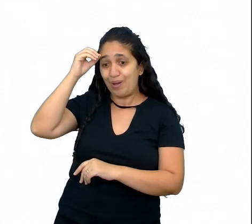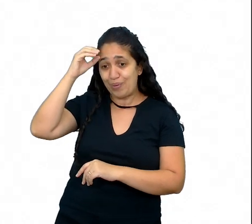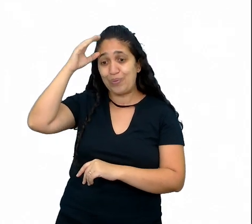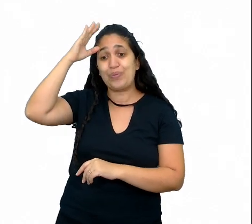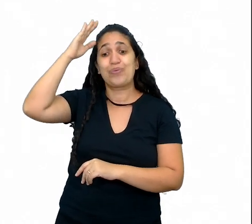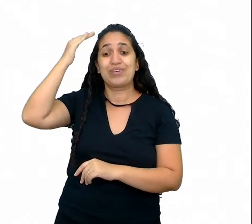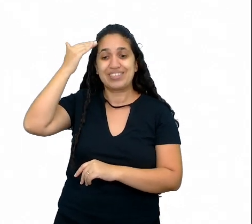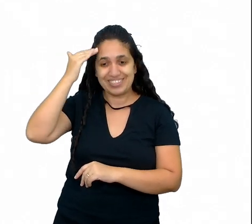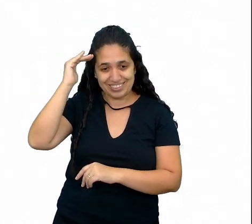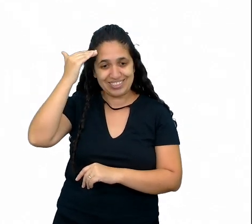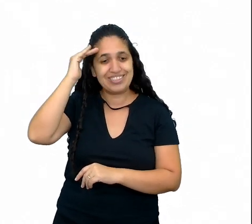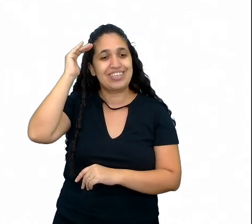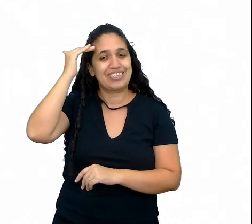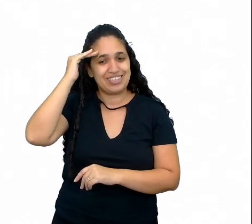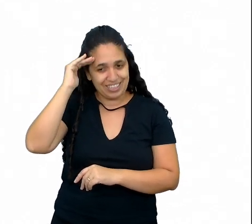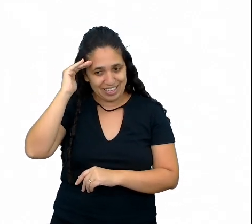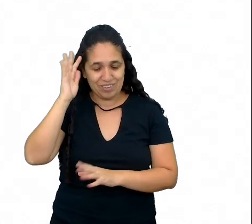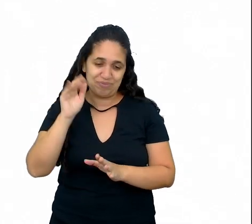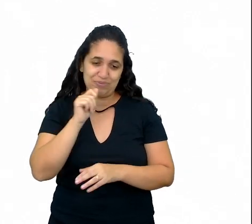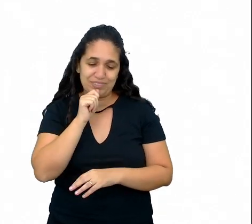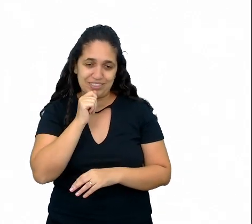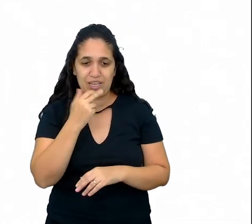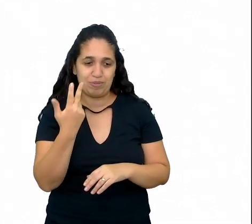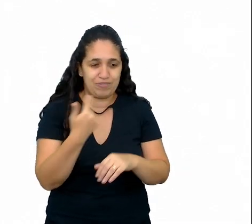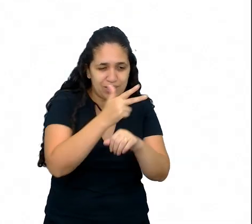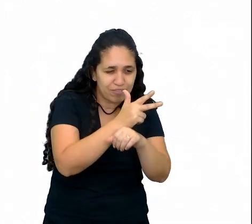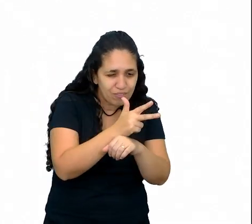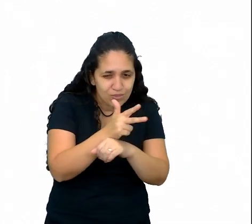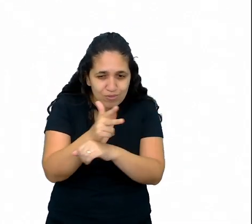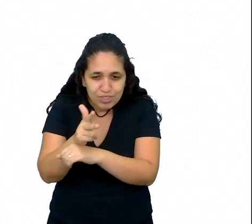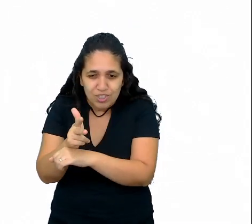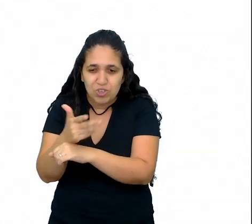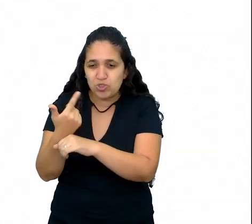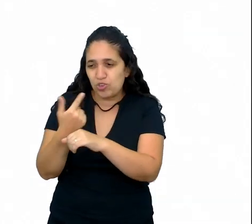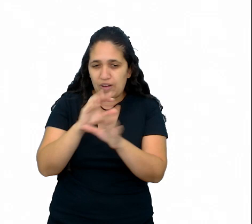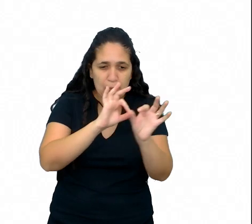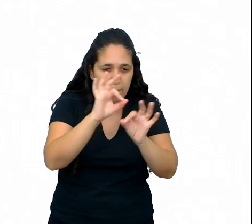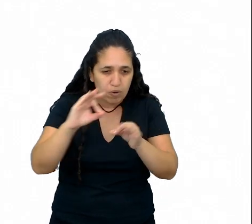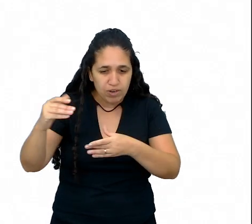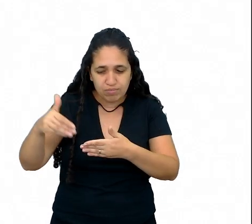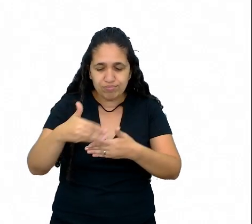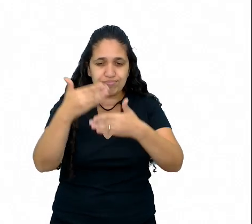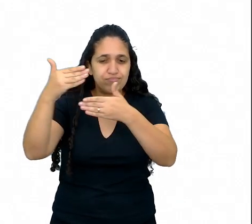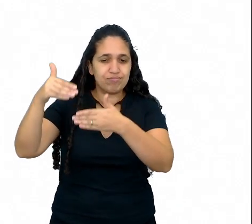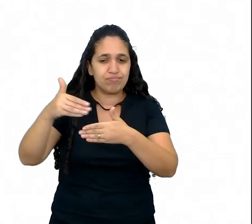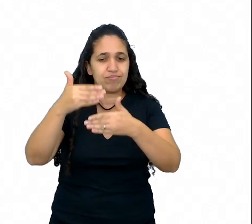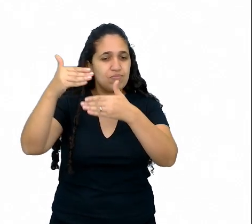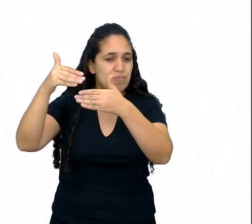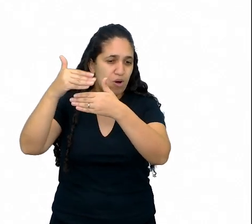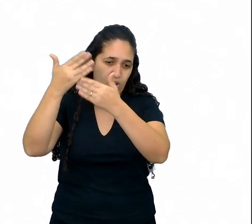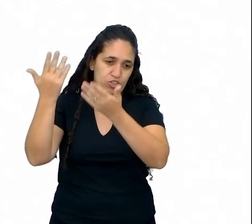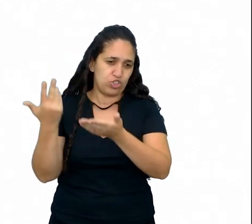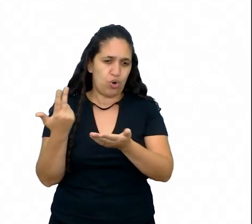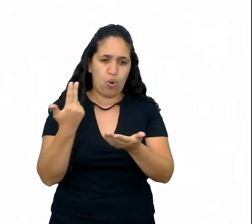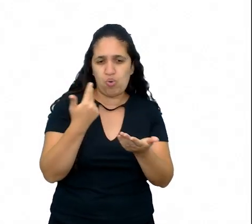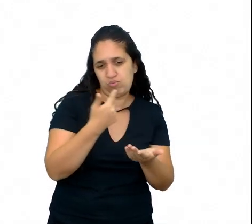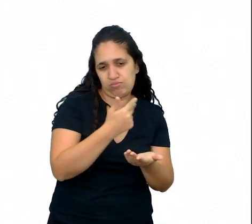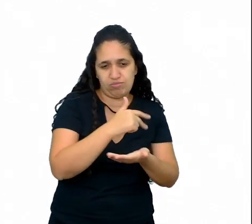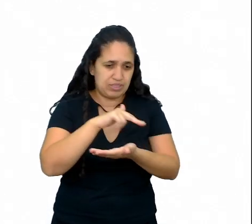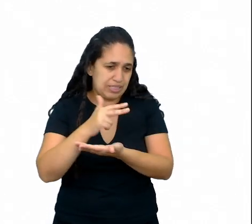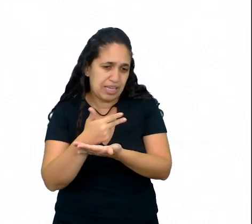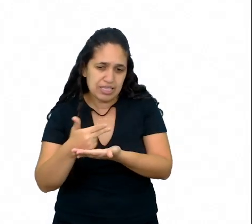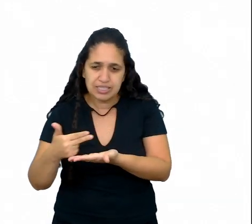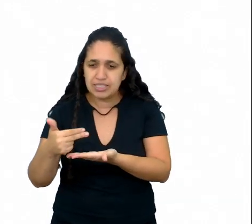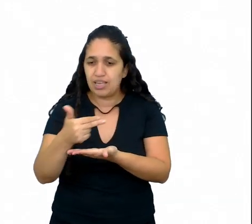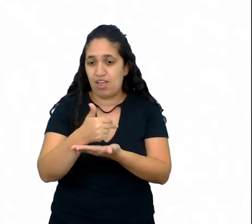né, porque quando você faz uma gravação de um vídeo, ou quando você tem que montar um PowerPoint que seja, ou uma animação, você tem que saber o